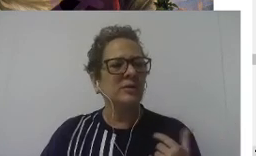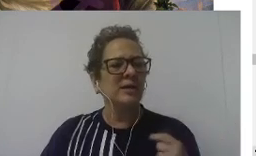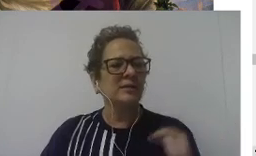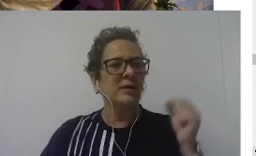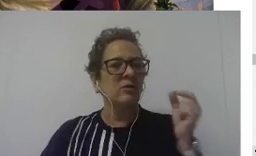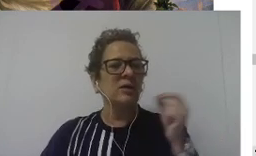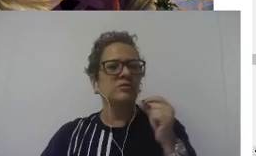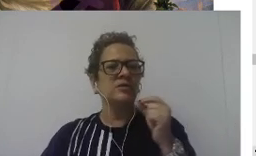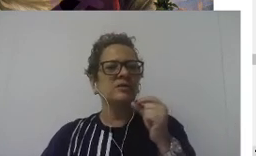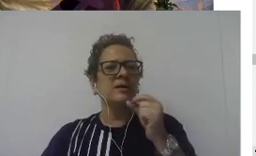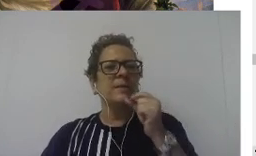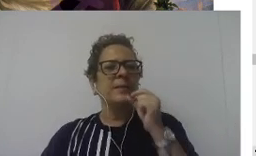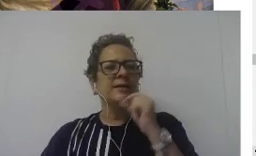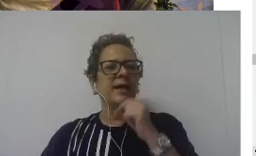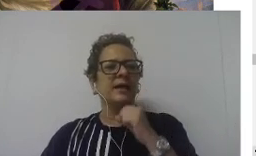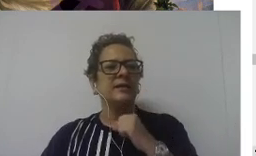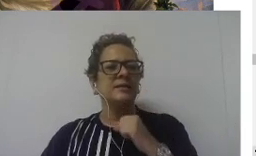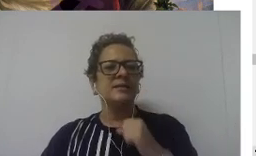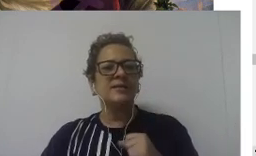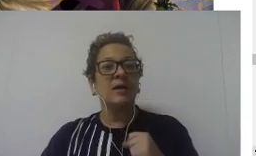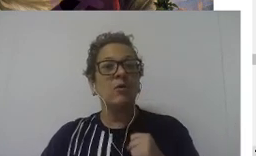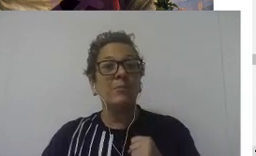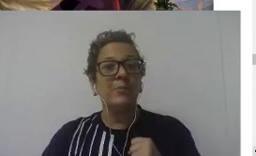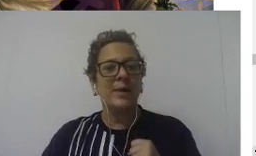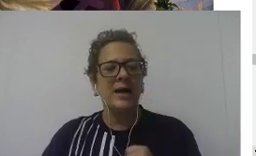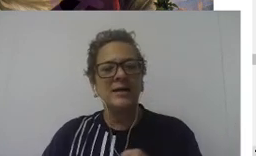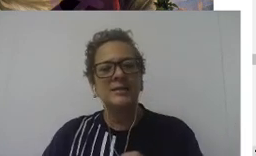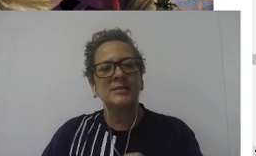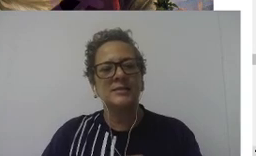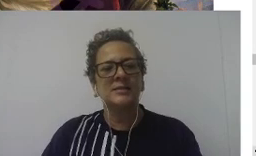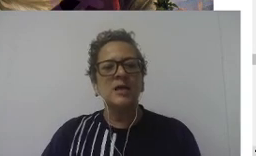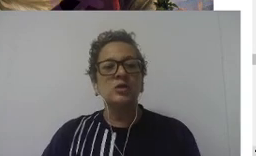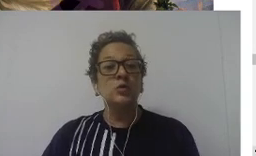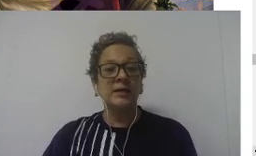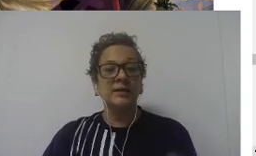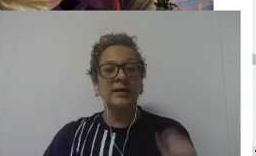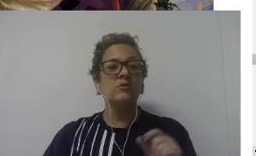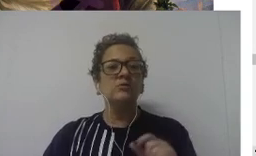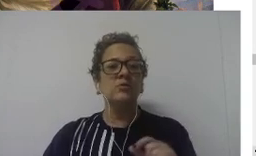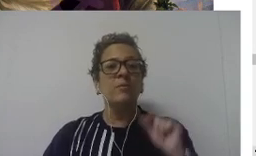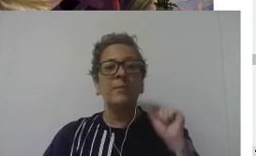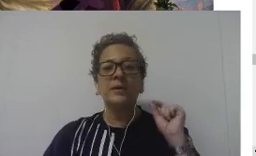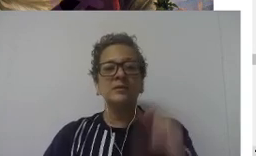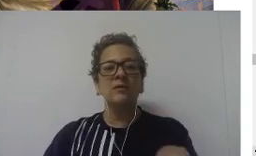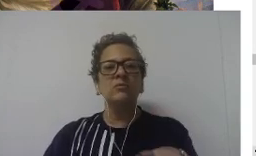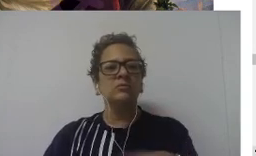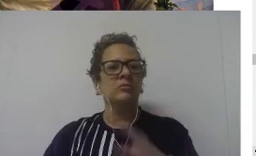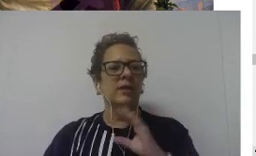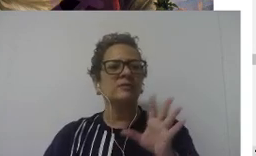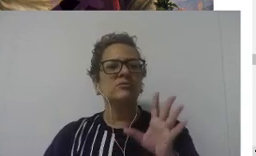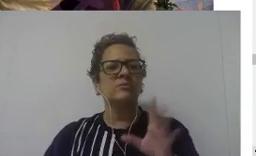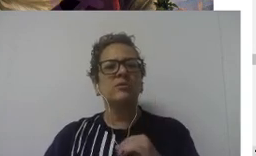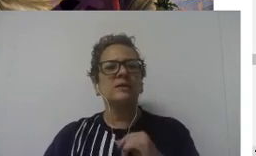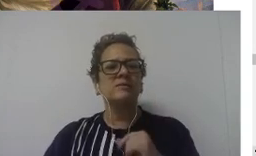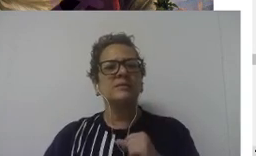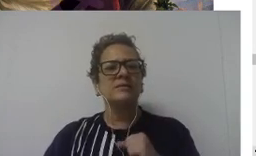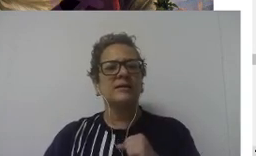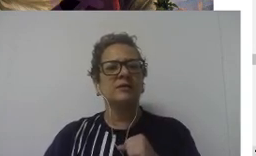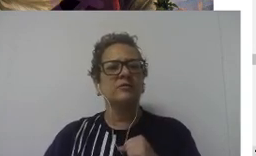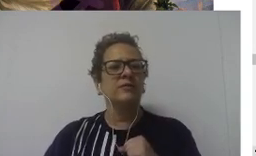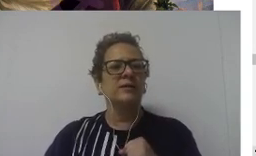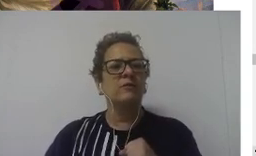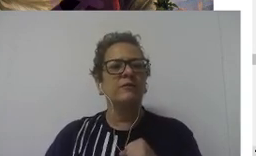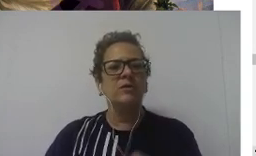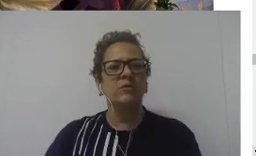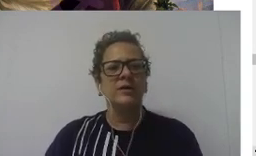pai de Julieta deu-lhe a notícia que ela iria se casar com Paris. Julieta recusou, mas não contou nada sobre seu casamento